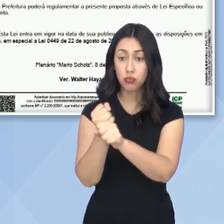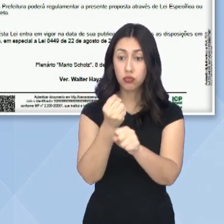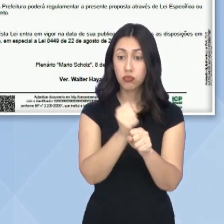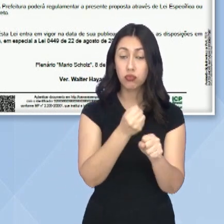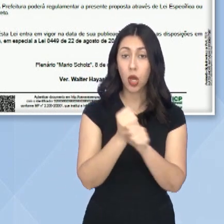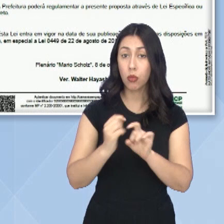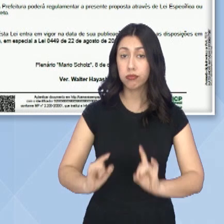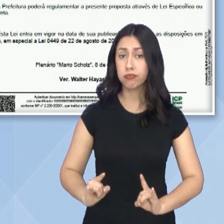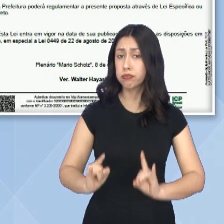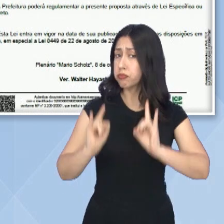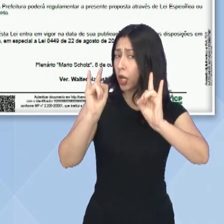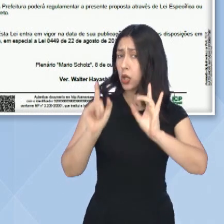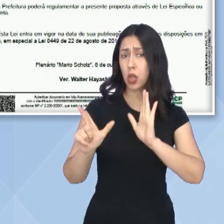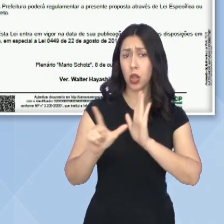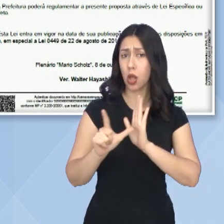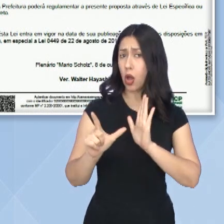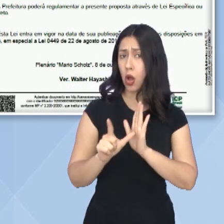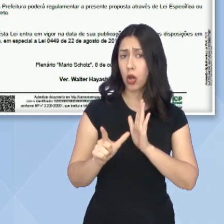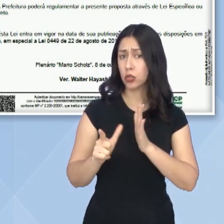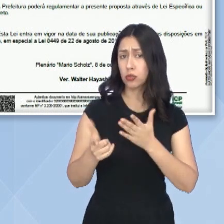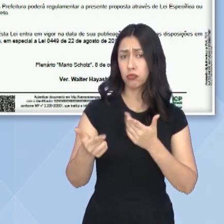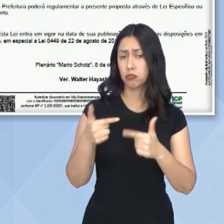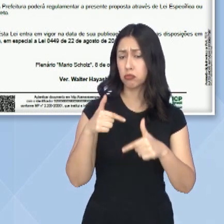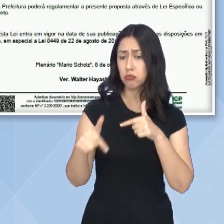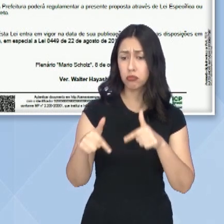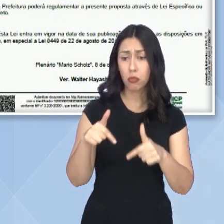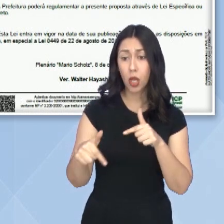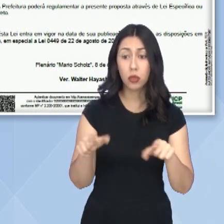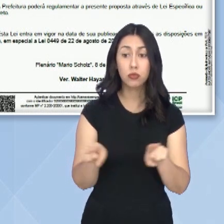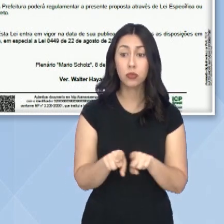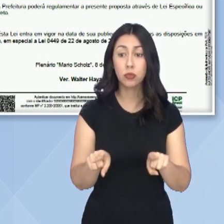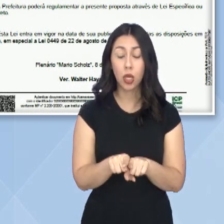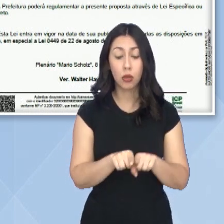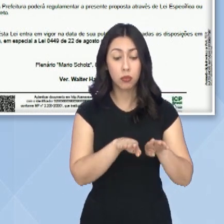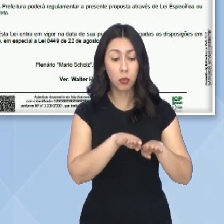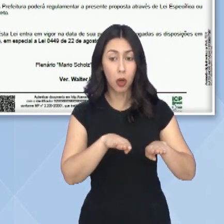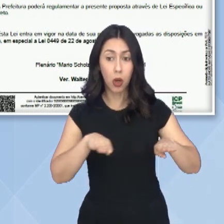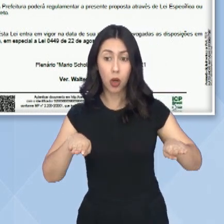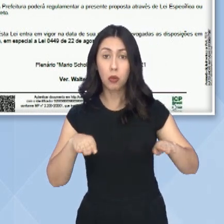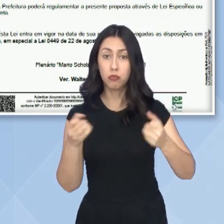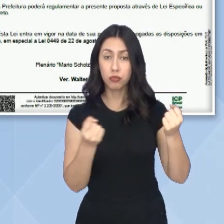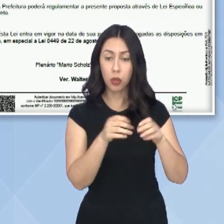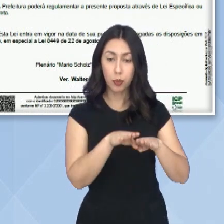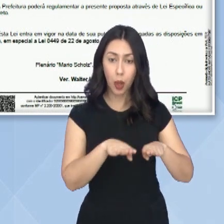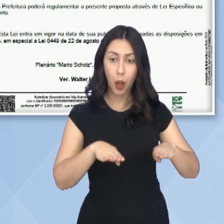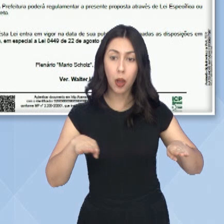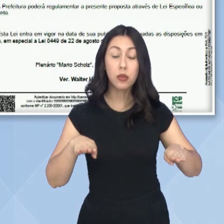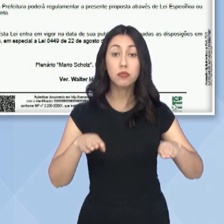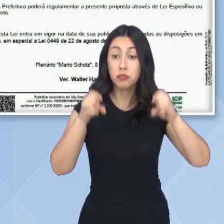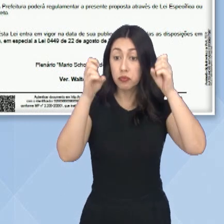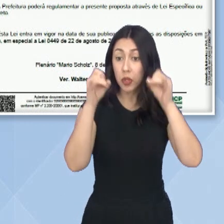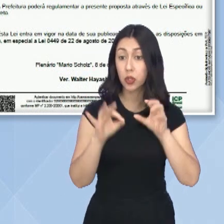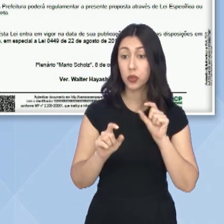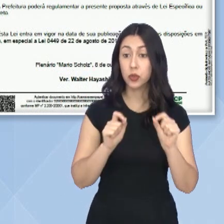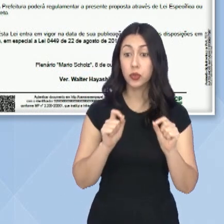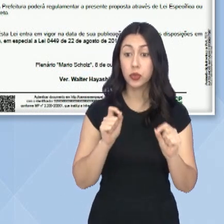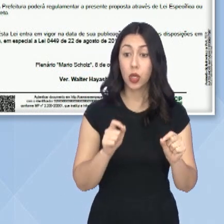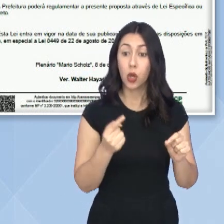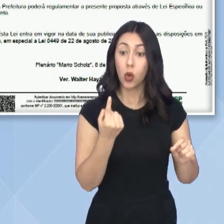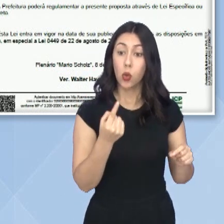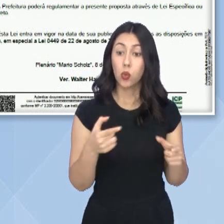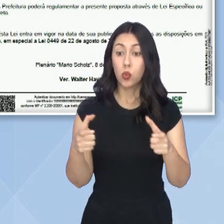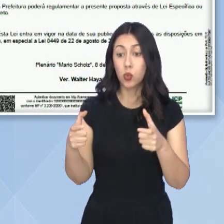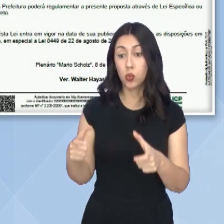um prédio de comércio e serviços e também um estacionamento, deixando claro que um dos pavimentos